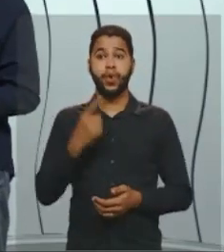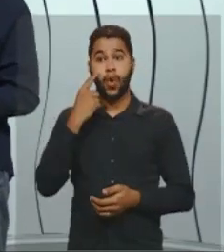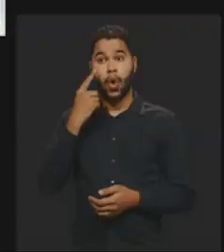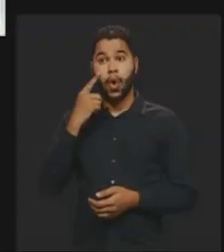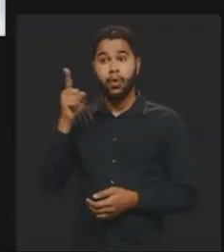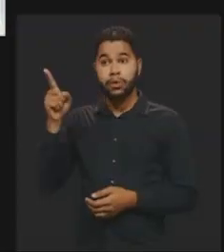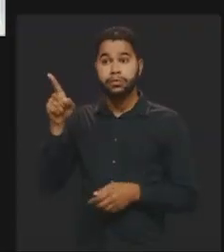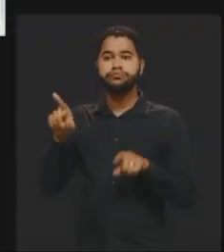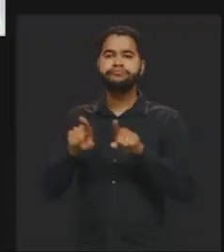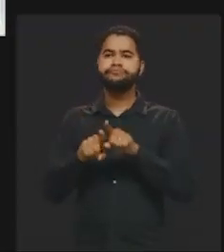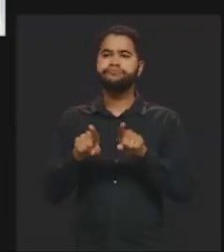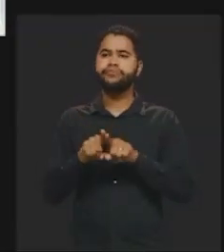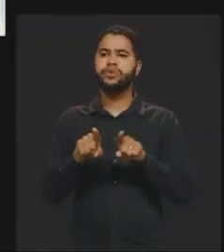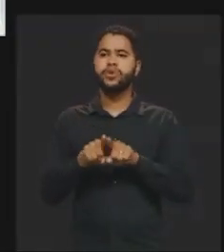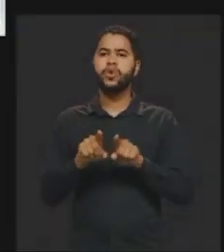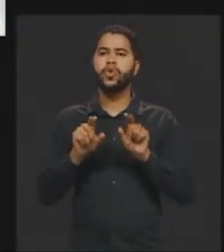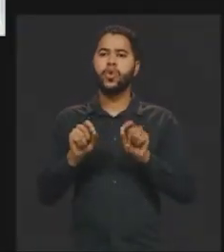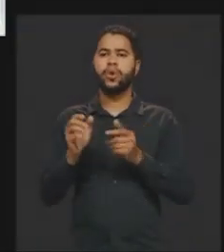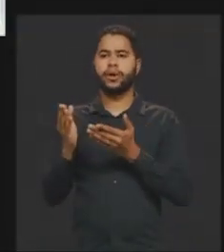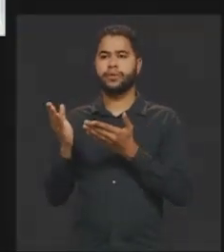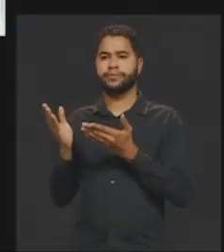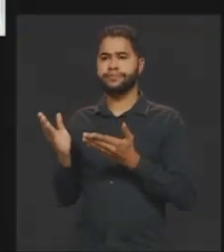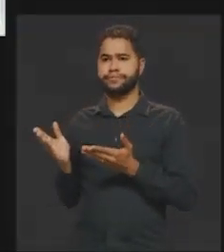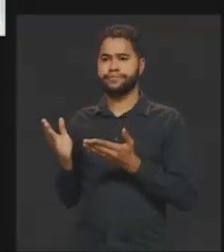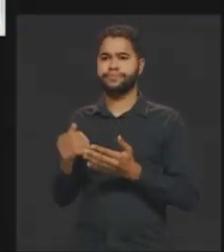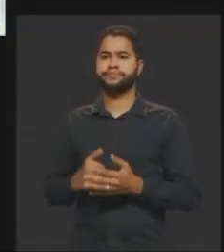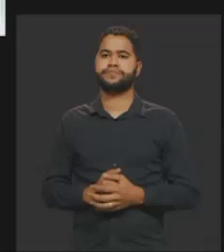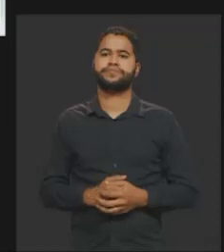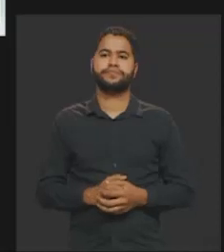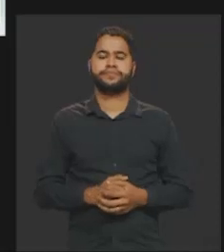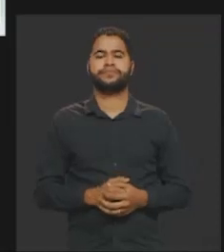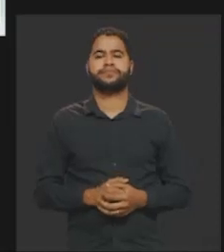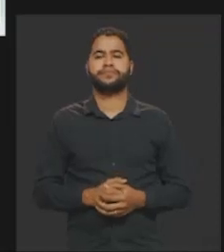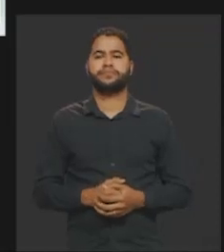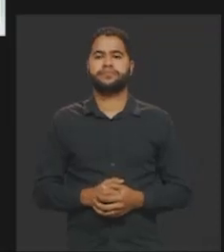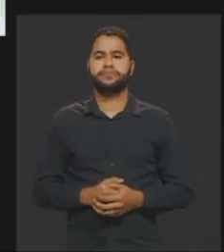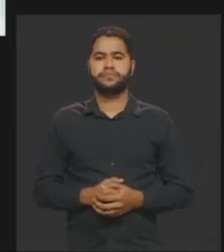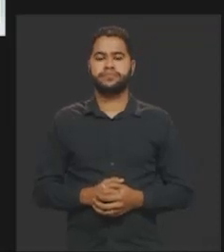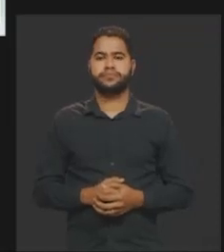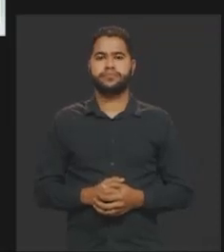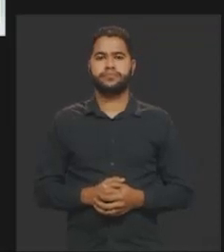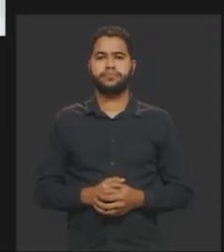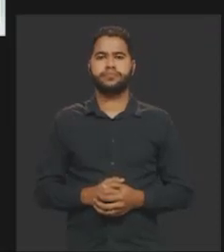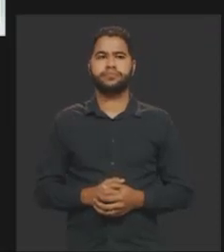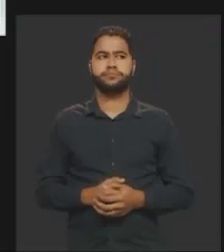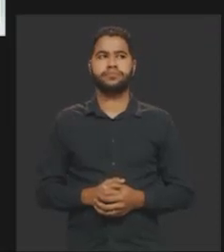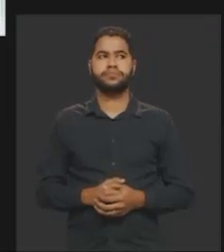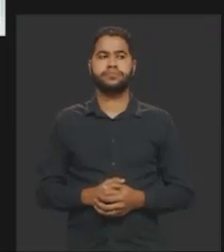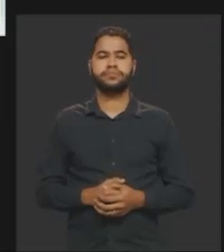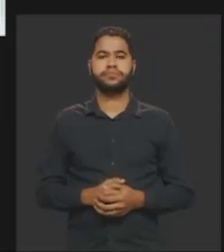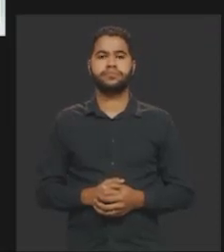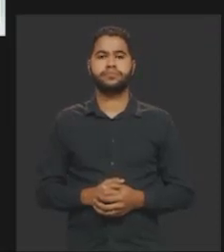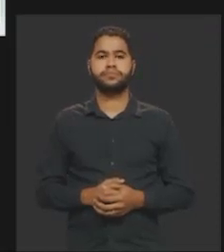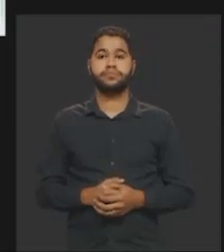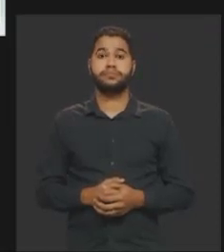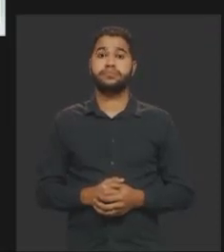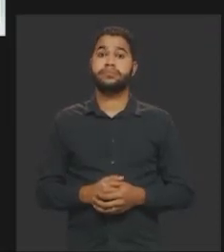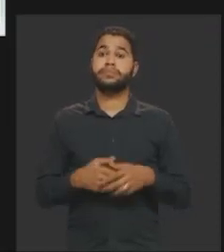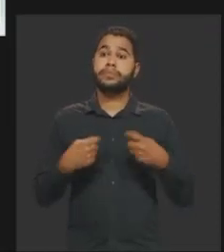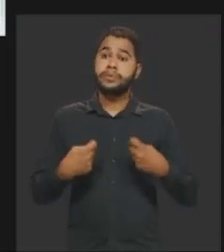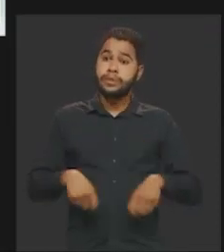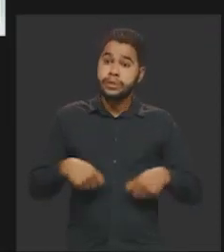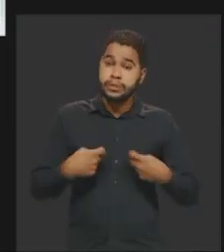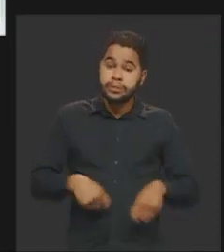It takes up to 40 dumb animals to make a fur coat. É preciso,